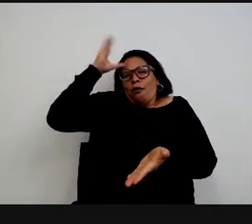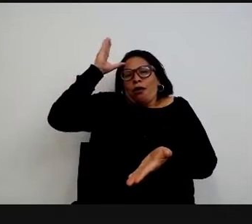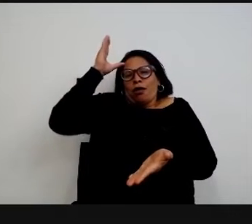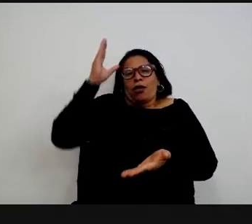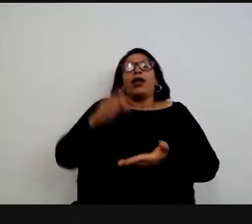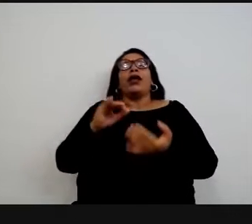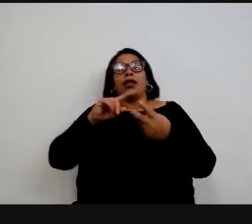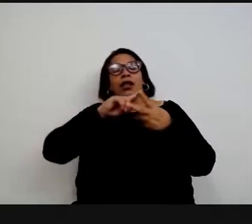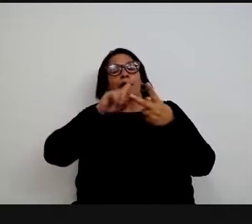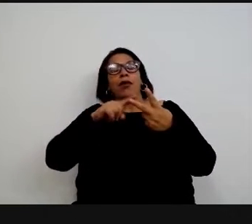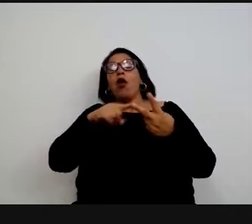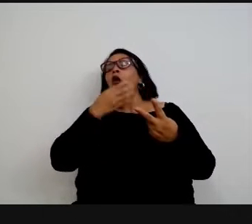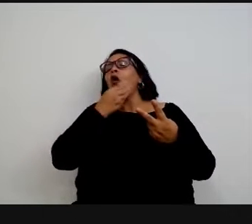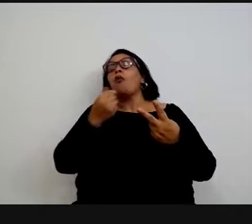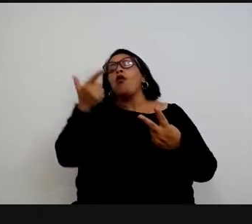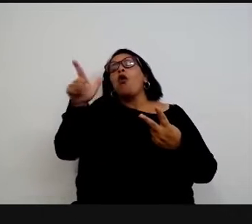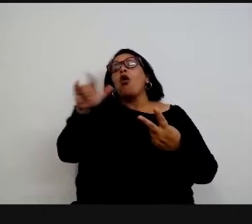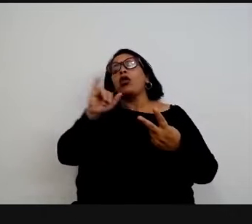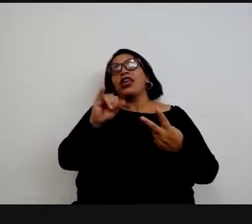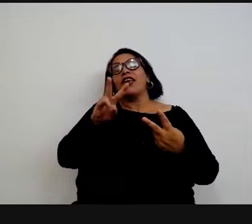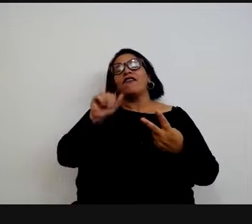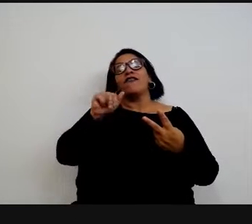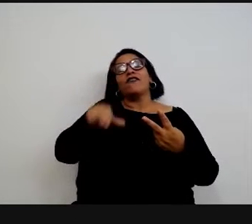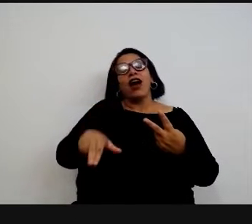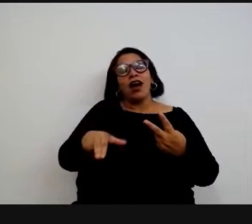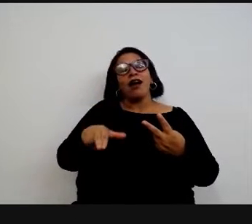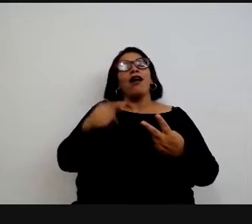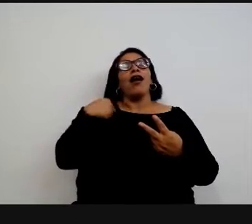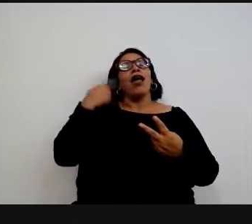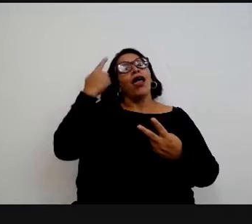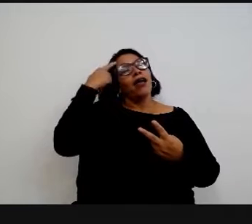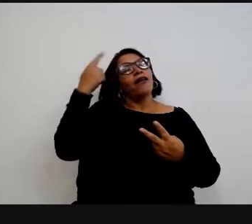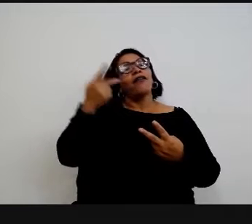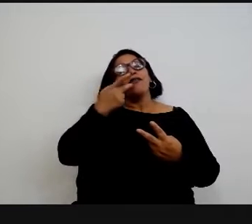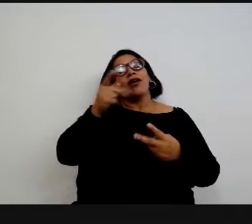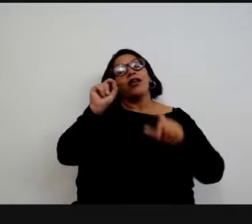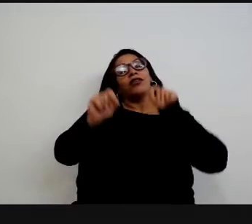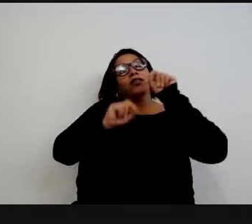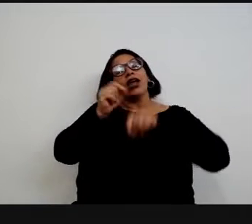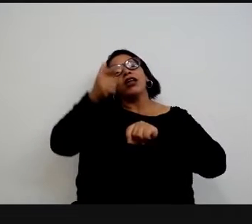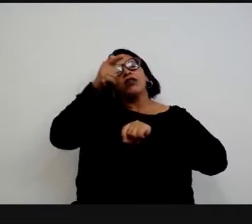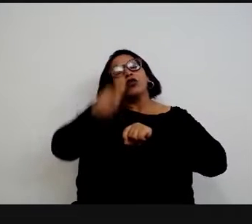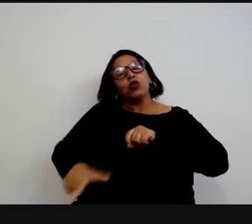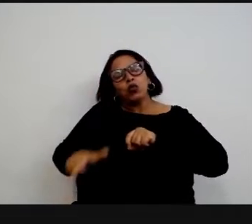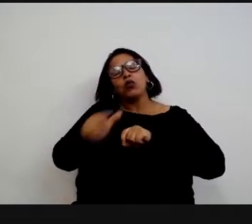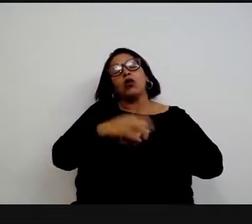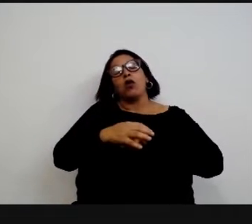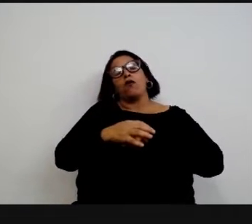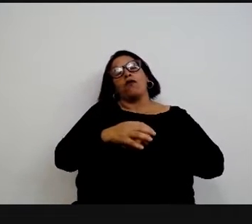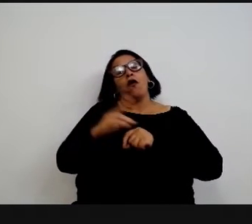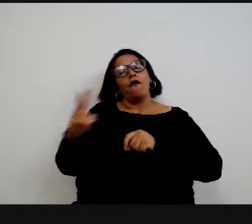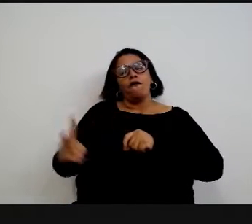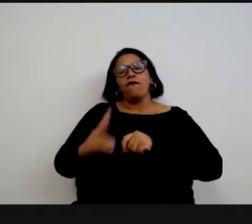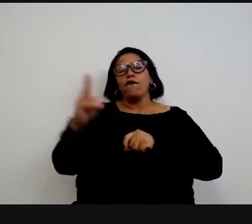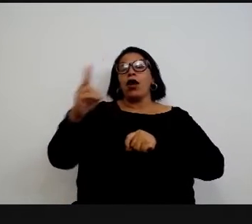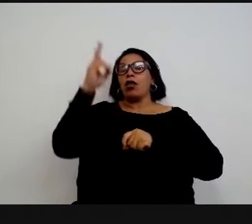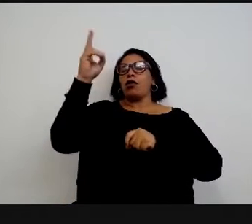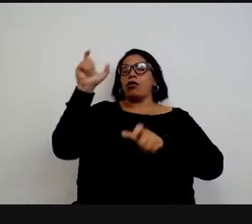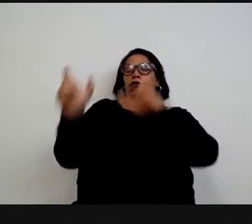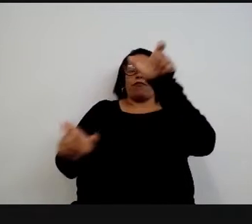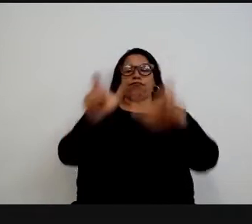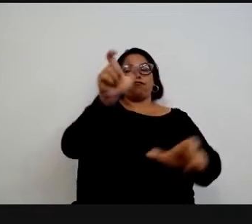E mais o Ivan também, que me ajudou na reflexão, quando ele fala dessa questão, de novo, de valorizar os